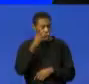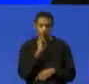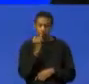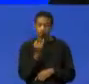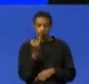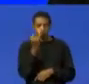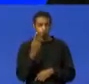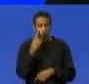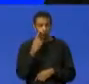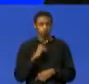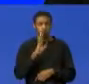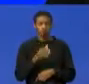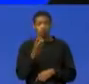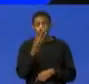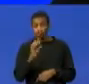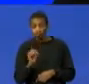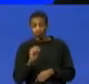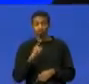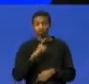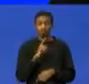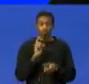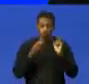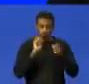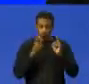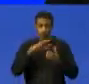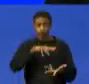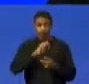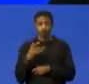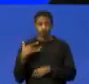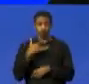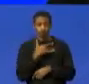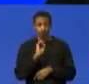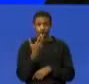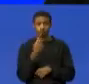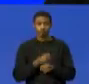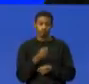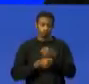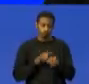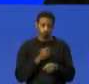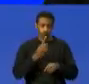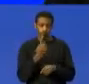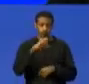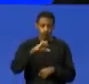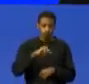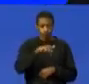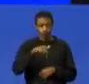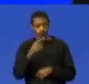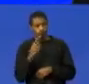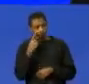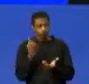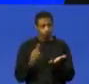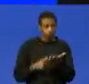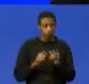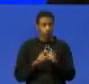a 30ª Assembleia Mundial de Saúde, que aconteceu em 1977 e que definiu como